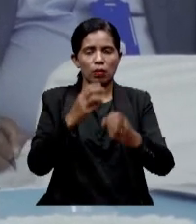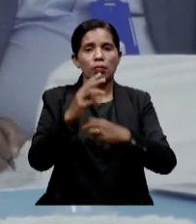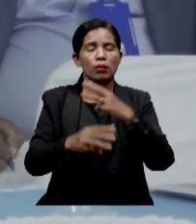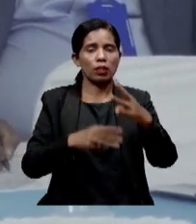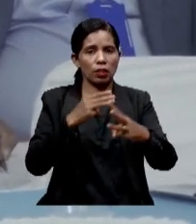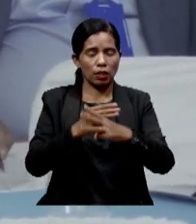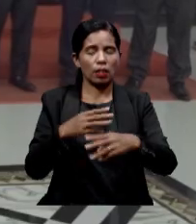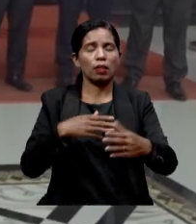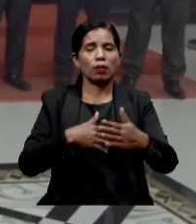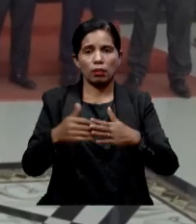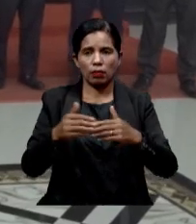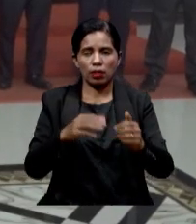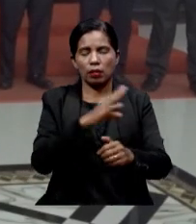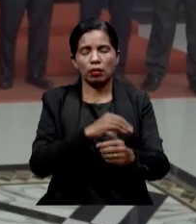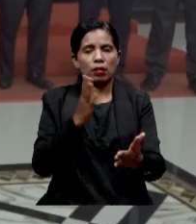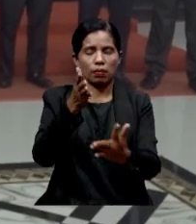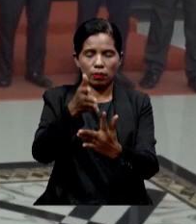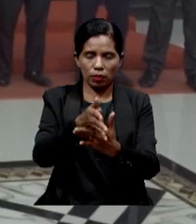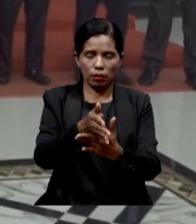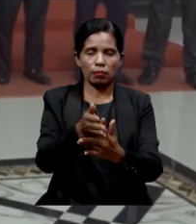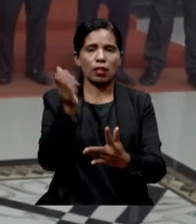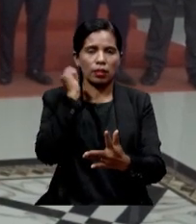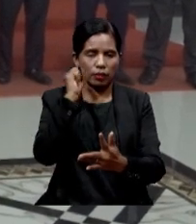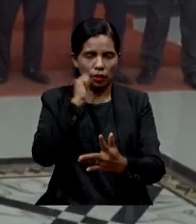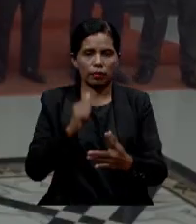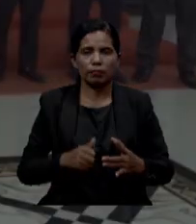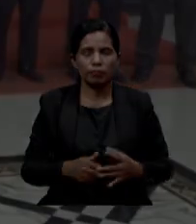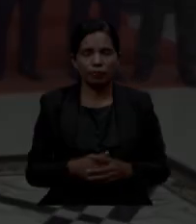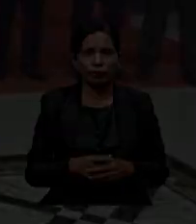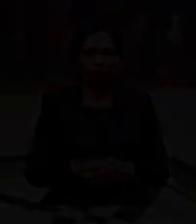Comércio, no adere ona ba ASEAN. Adere tu Ximenes, bem-vinda Ximenes, Gemen.